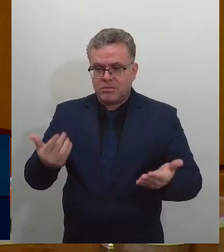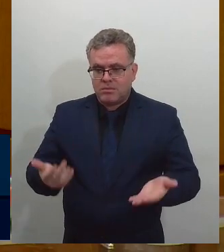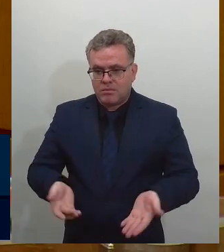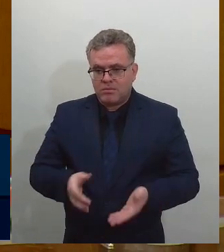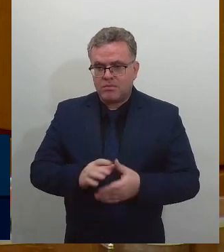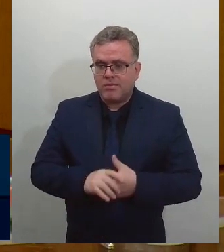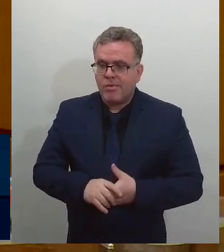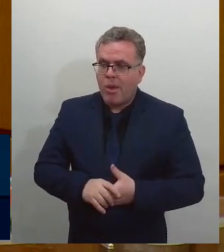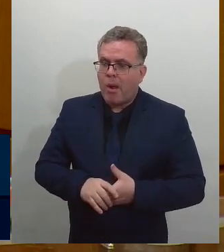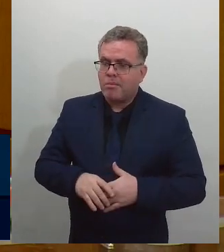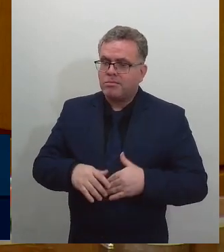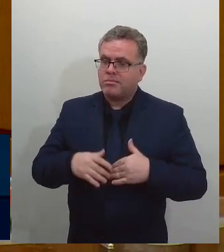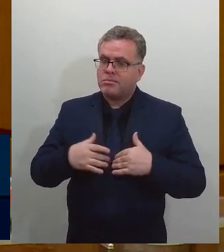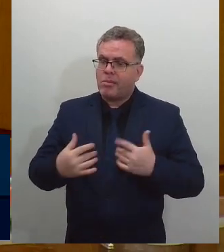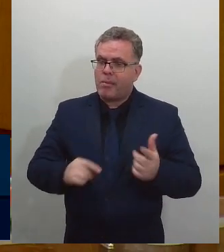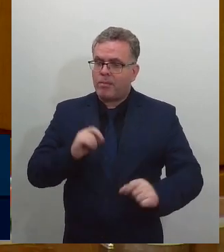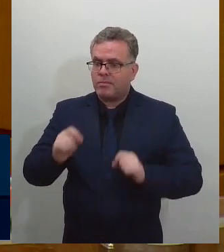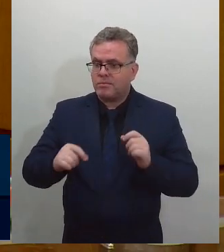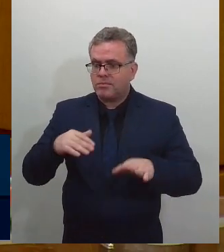Começo a minha fala